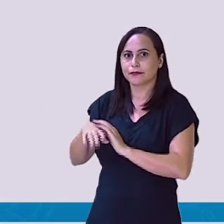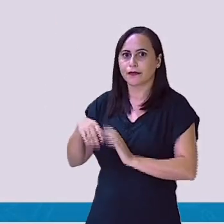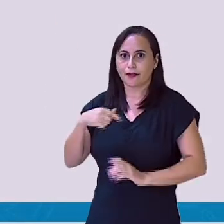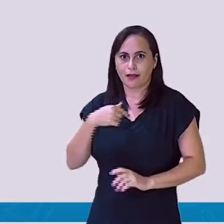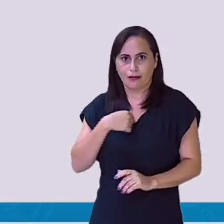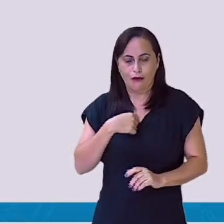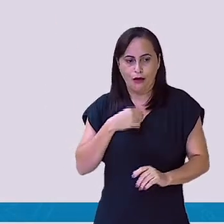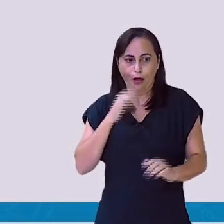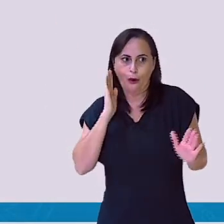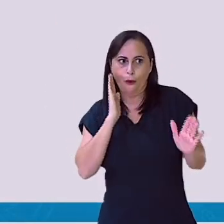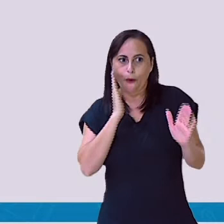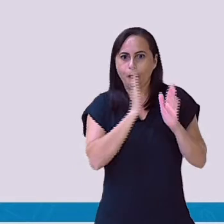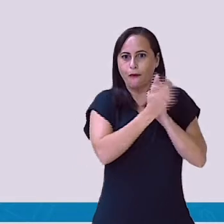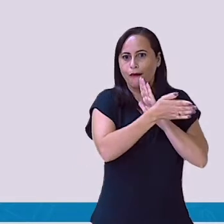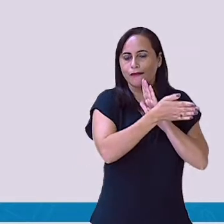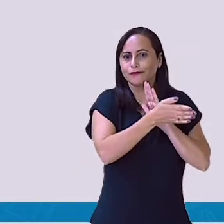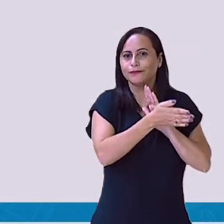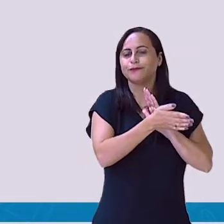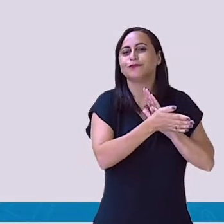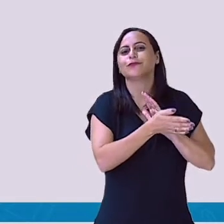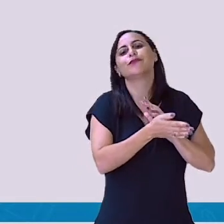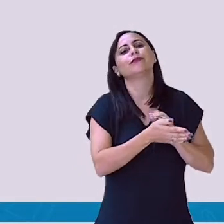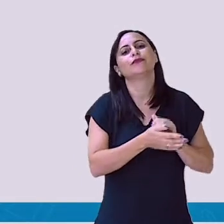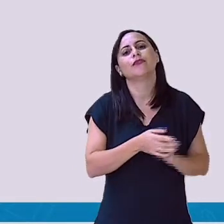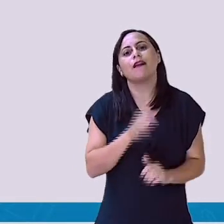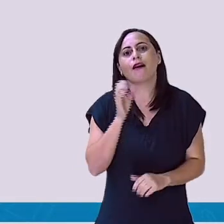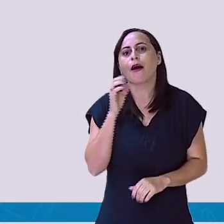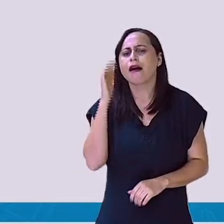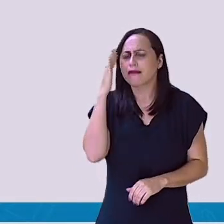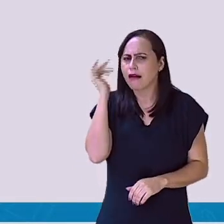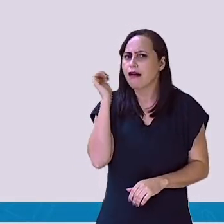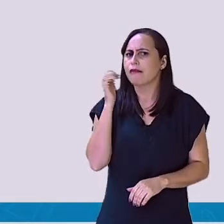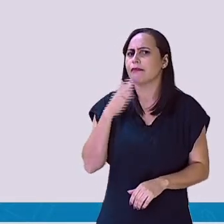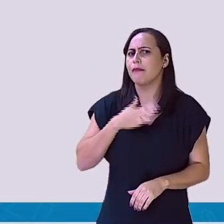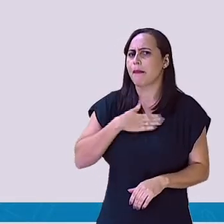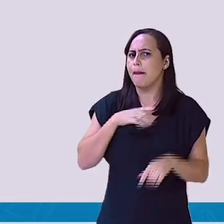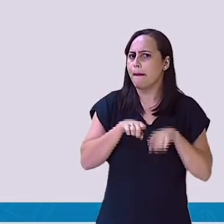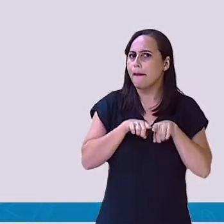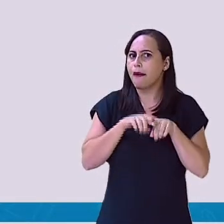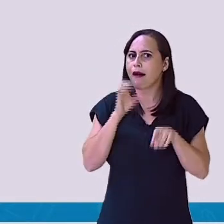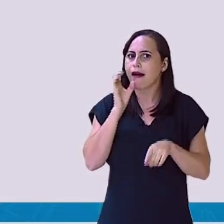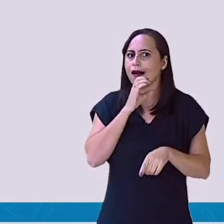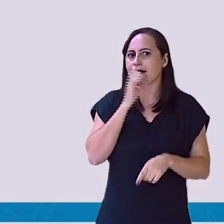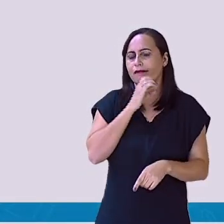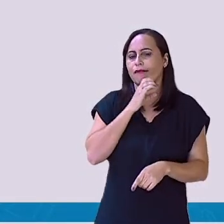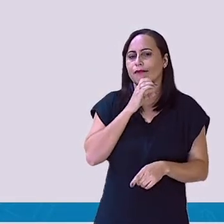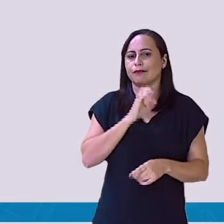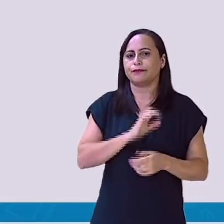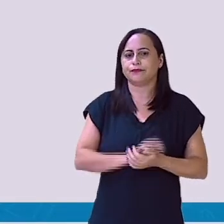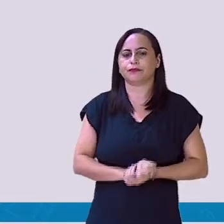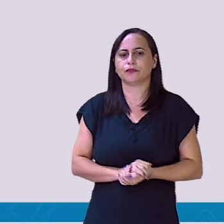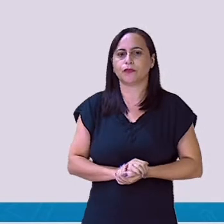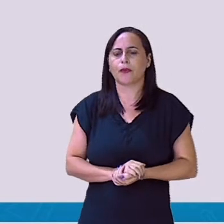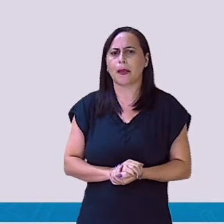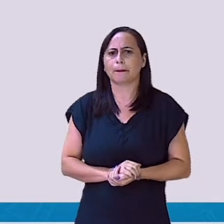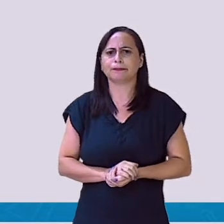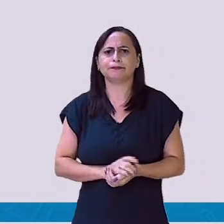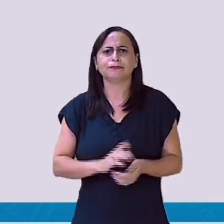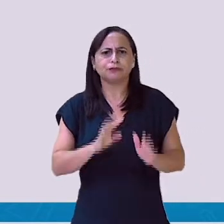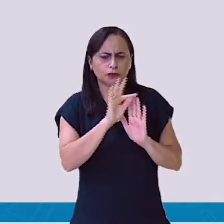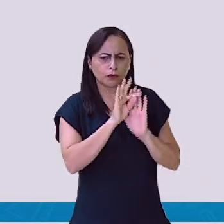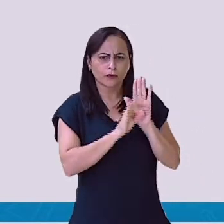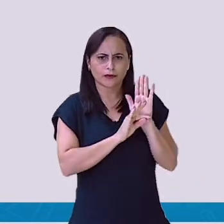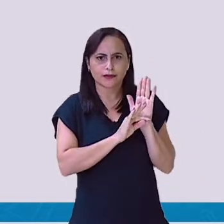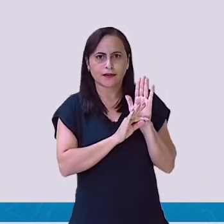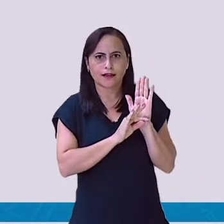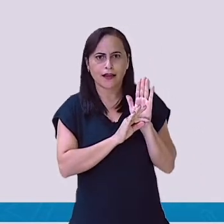sabendo quão rápido era meu irmão. De acordo com as pistas do texto, de que